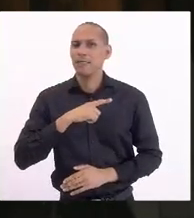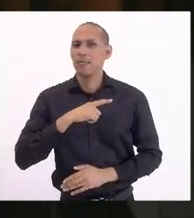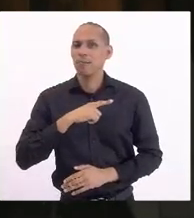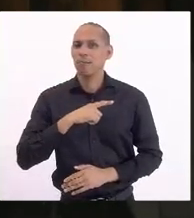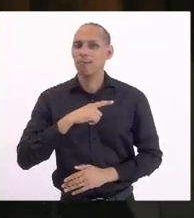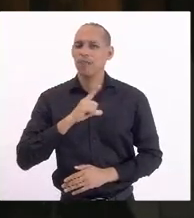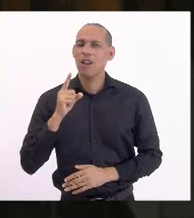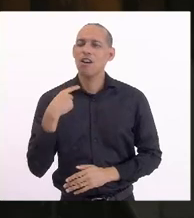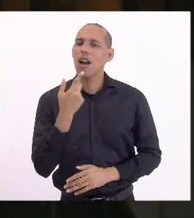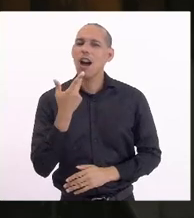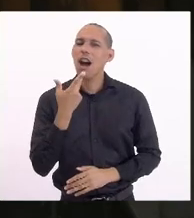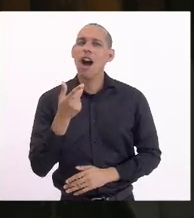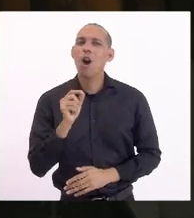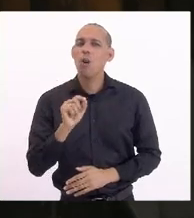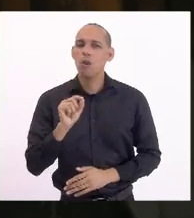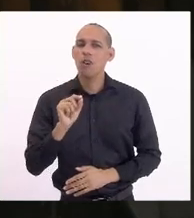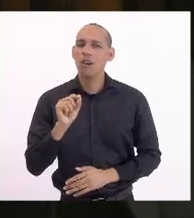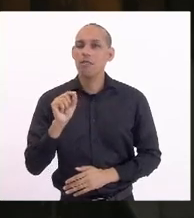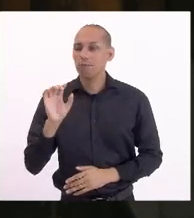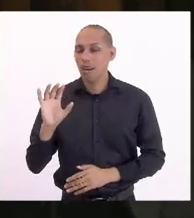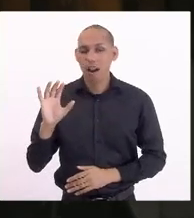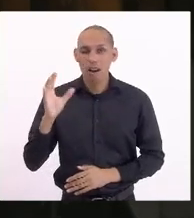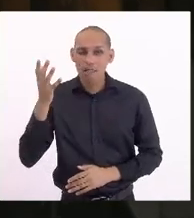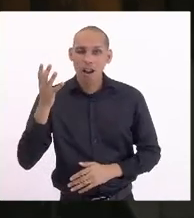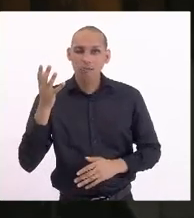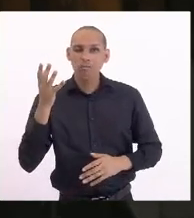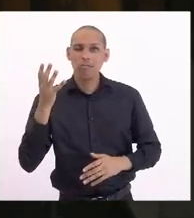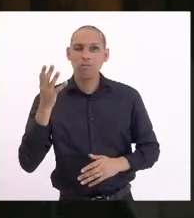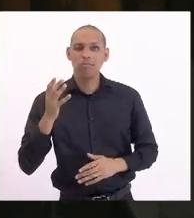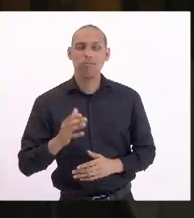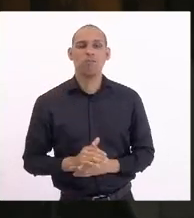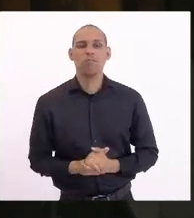chama de um evento climático